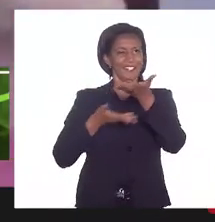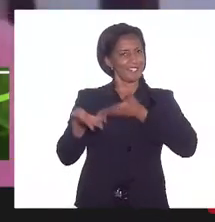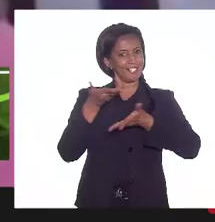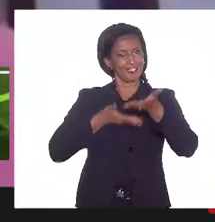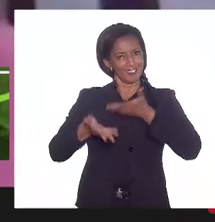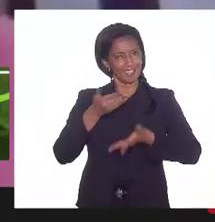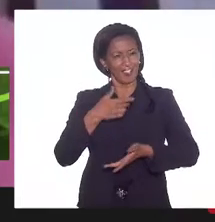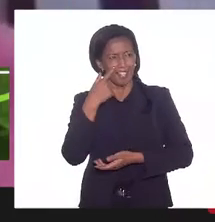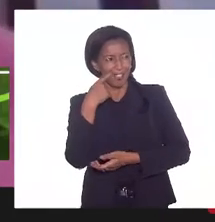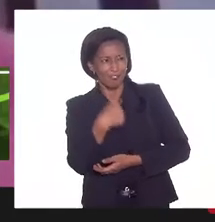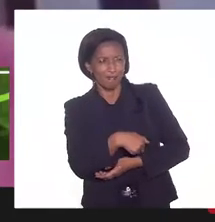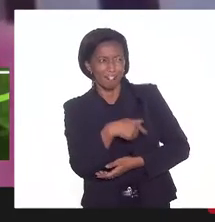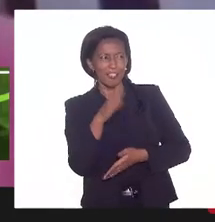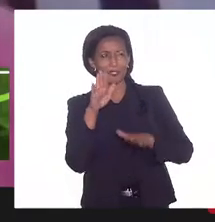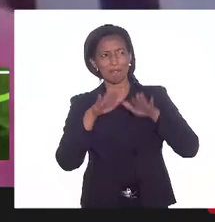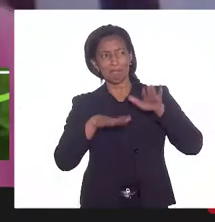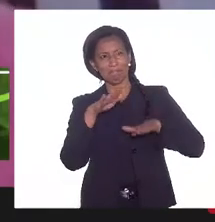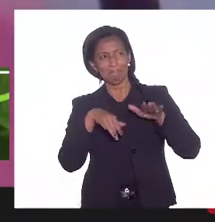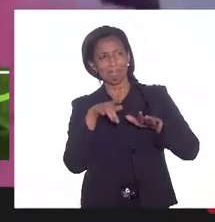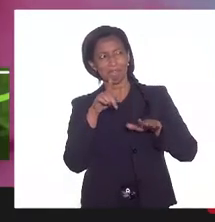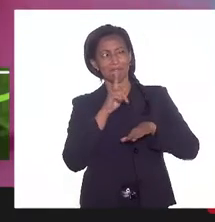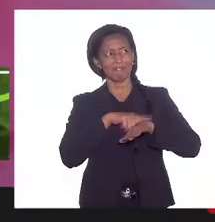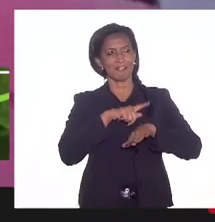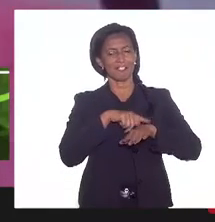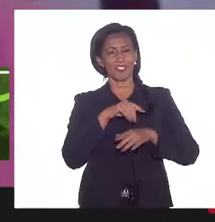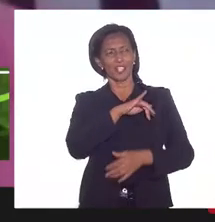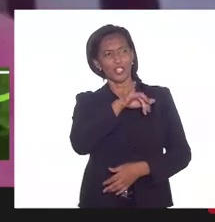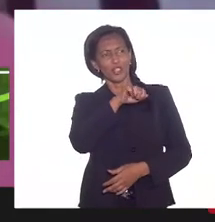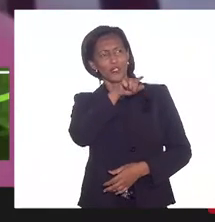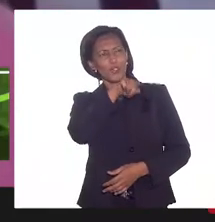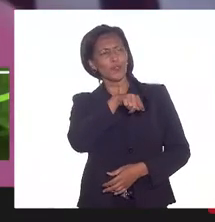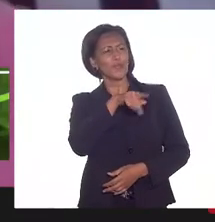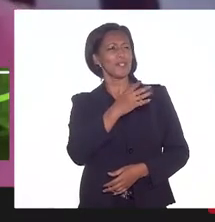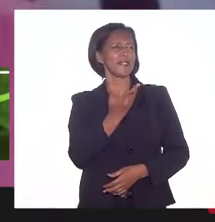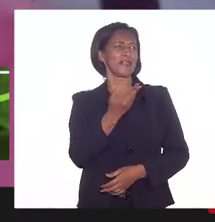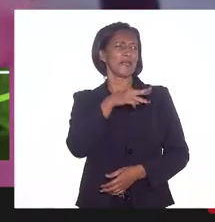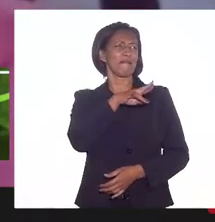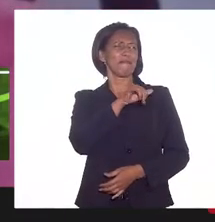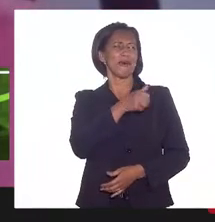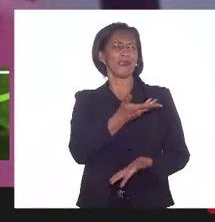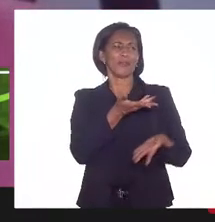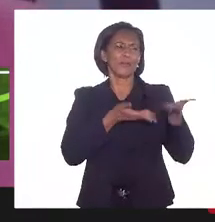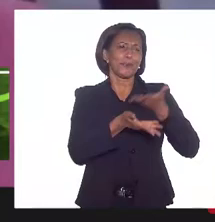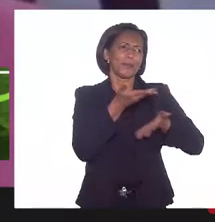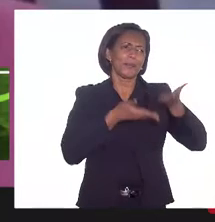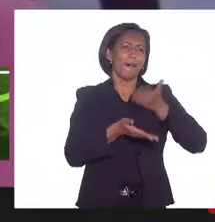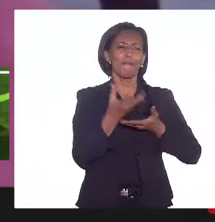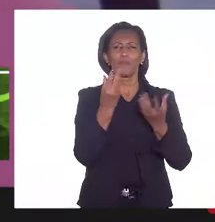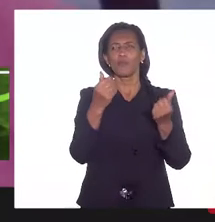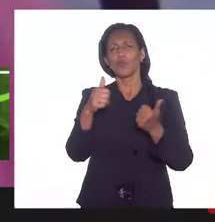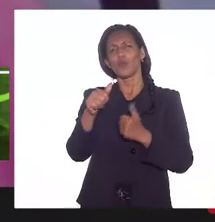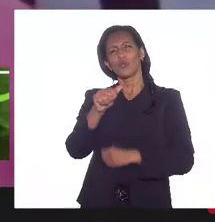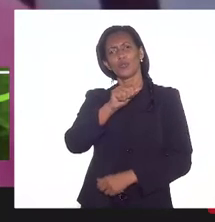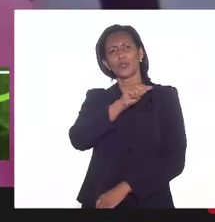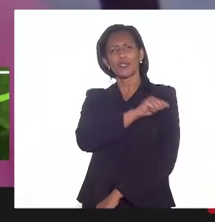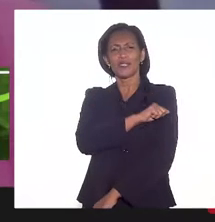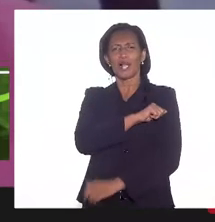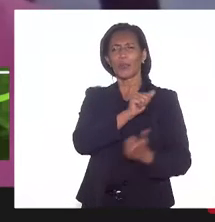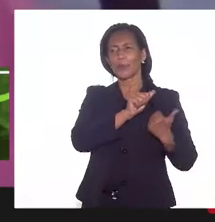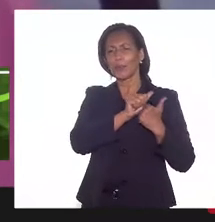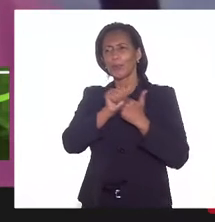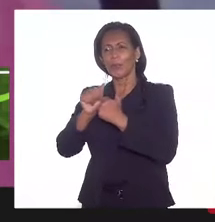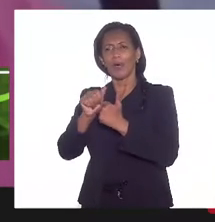não vi há algum tempo José Maria grande parceiro da Martins Pena muitos alunos meus seguiram lá para Vila Lobos para